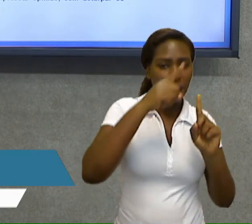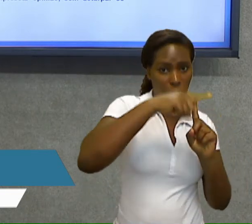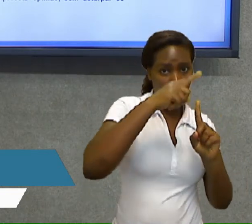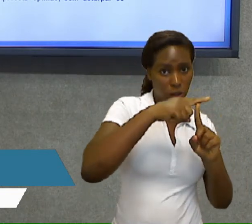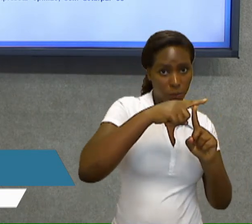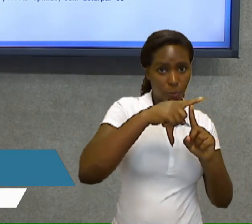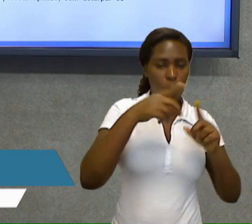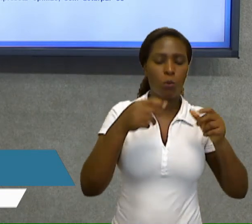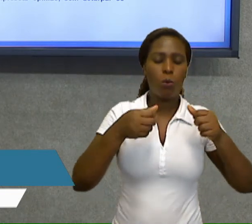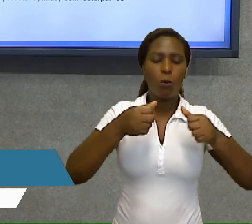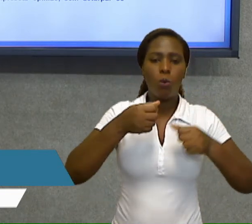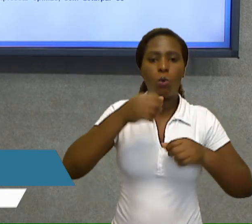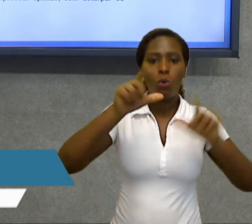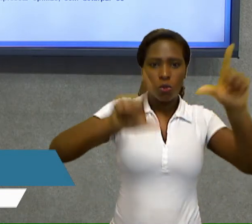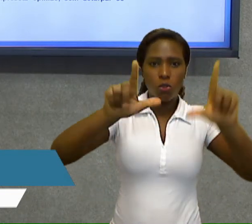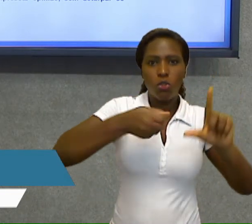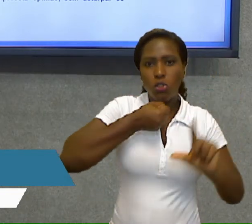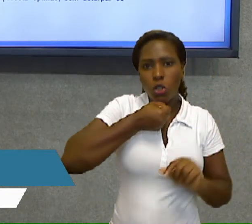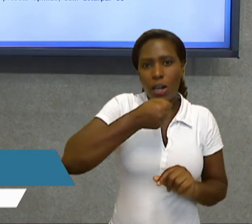chamado jornalismo